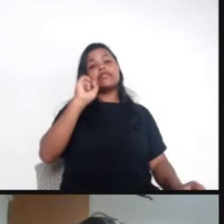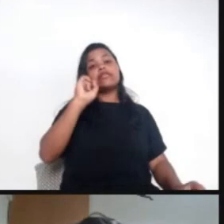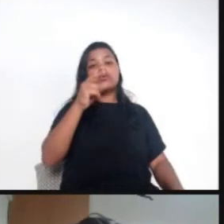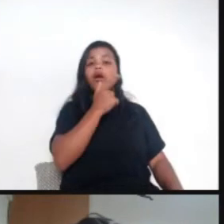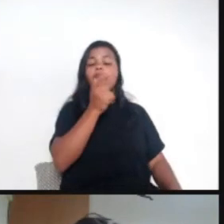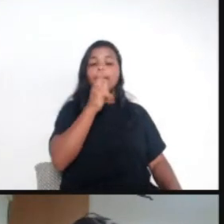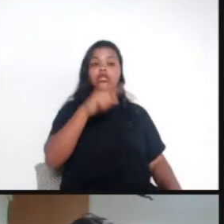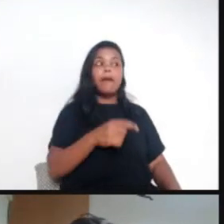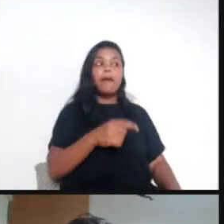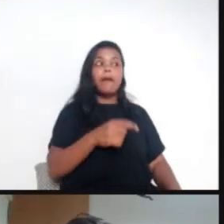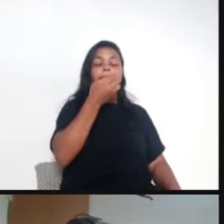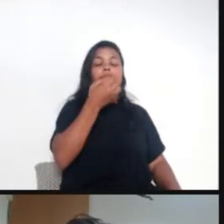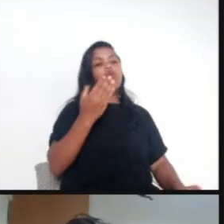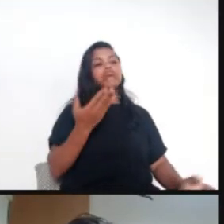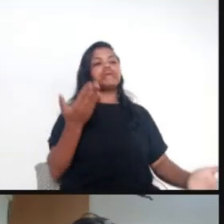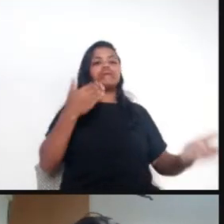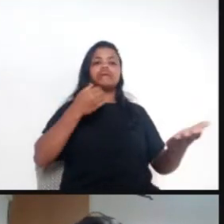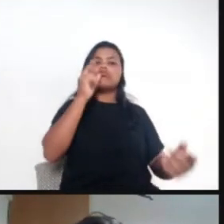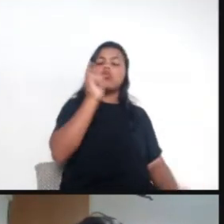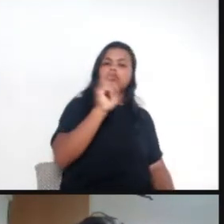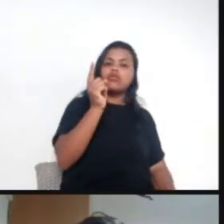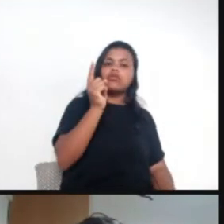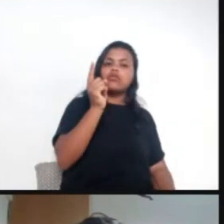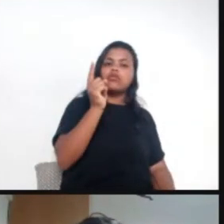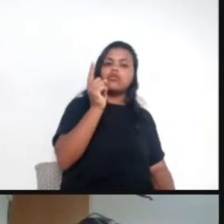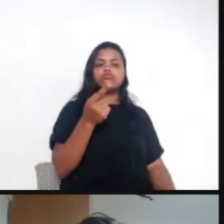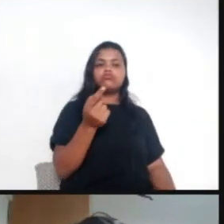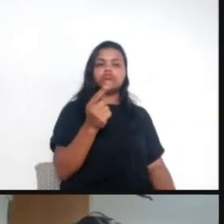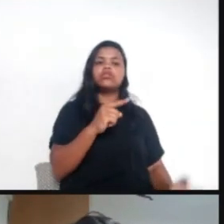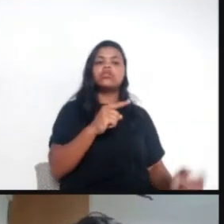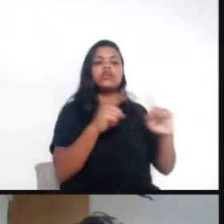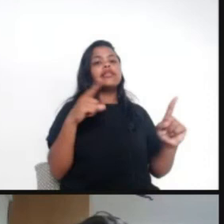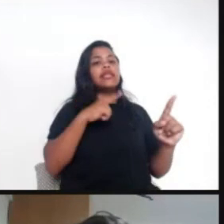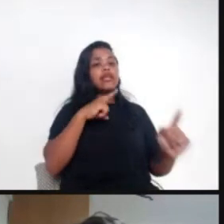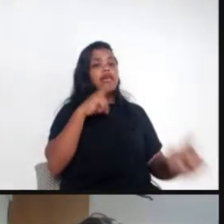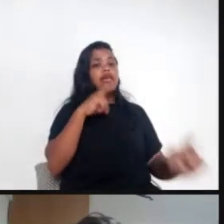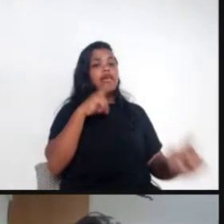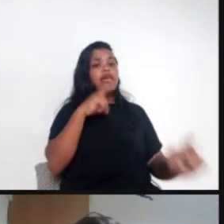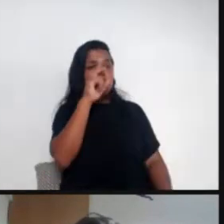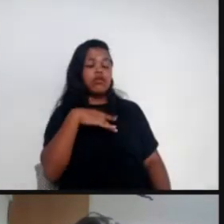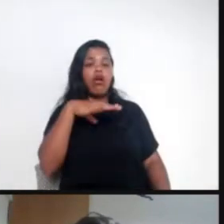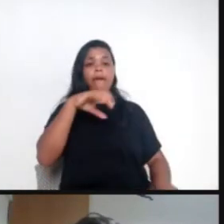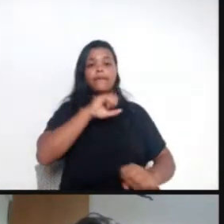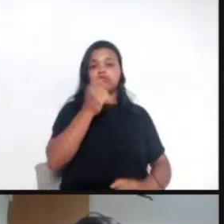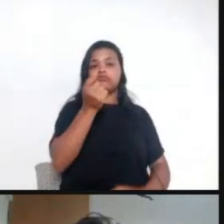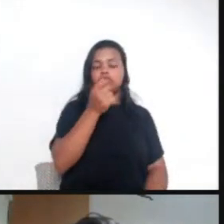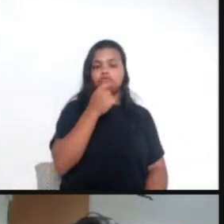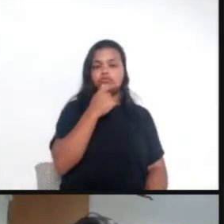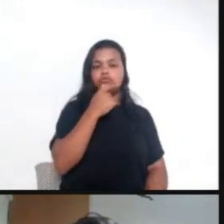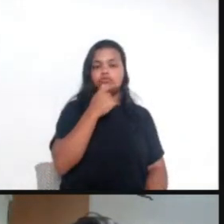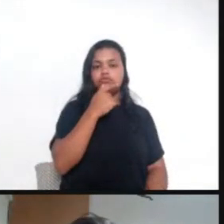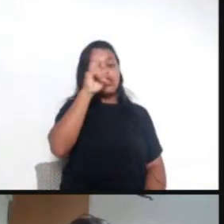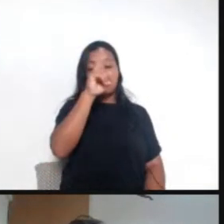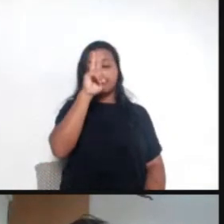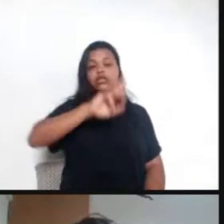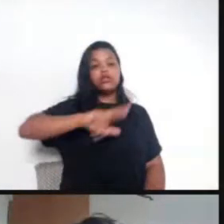não ao macrolídeo iria trazer algum risco ao paciente. Lembrando que esse estudo não trouxe nenhuma informação referente